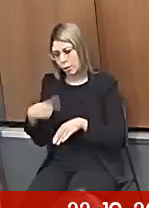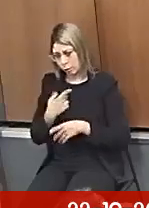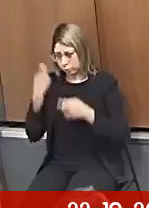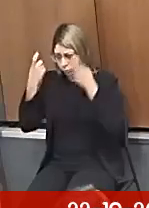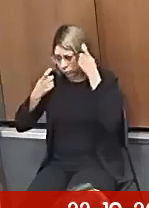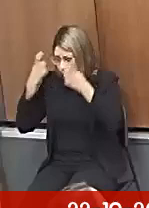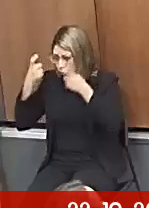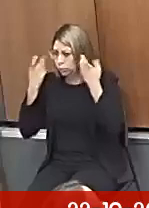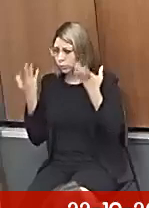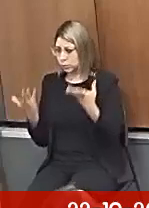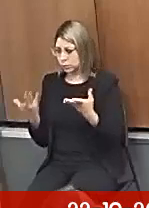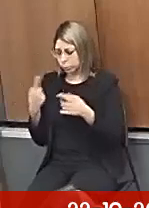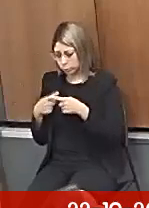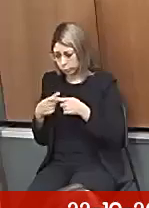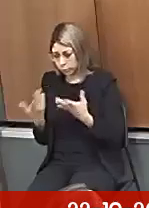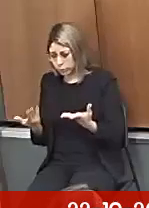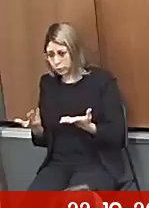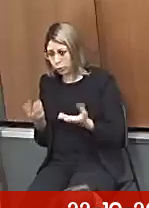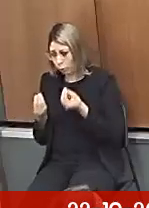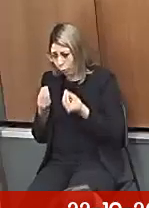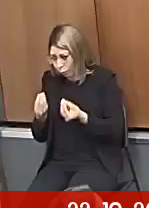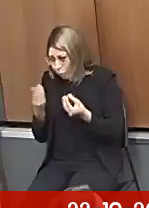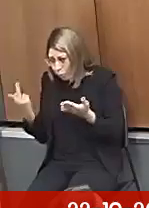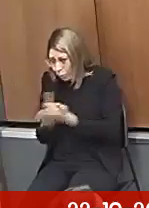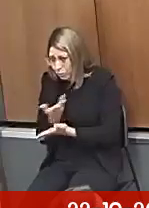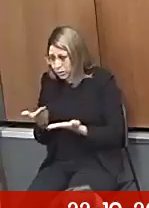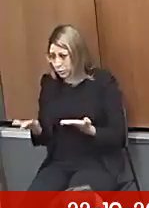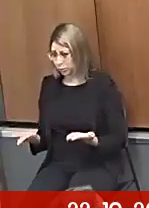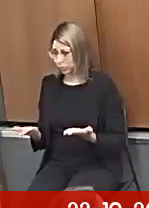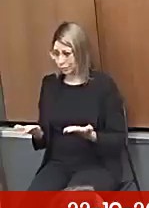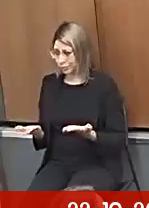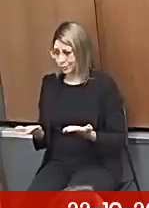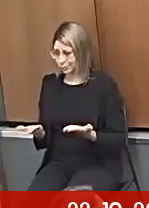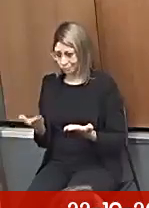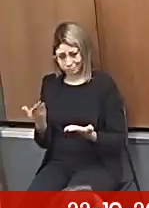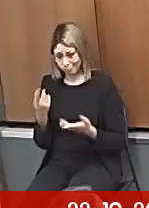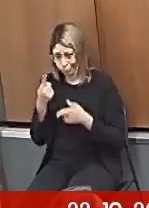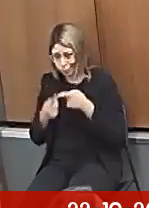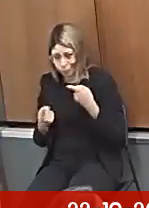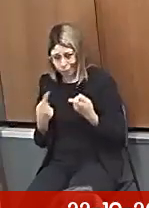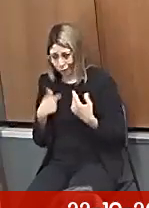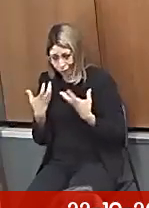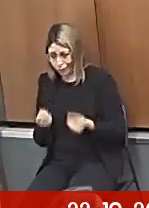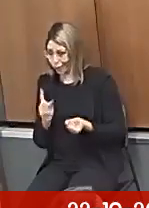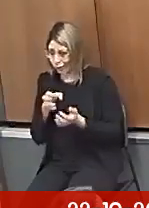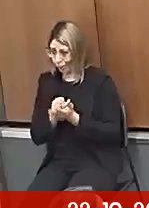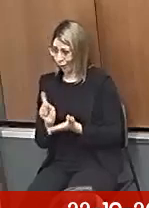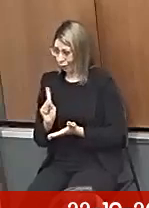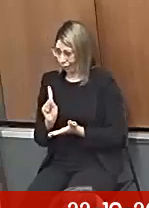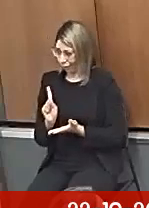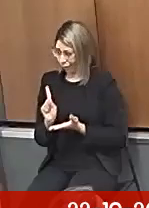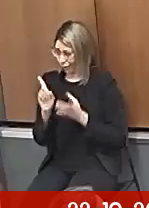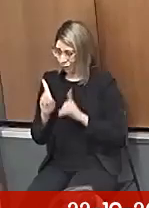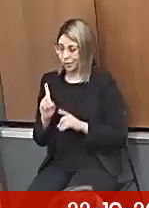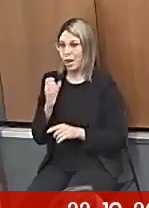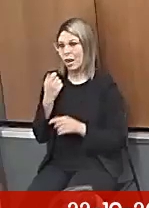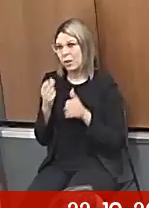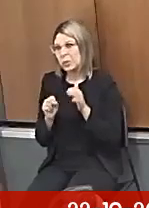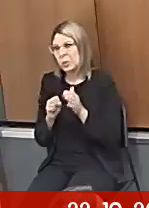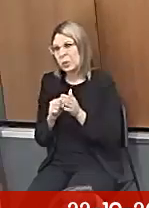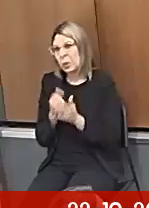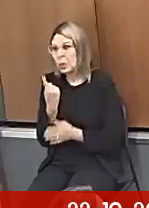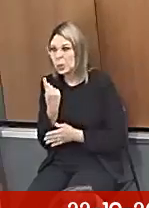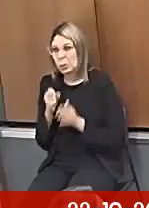preocupa a gente ter que conviver com esse tipo de situação que chega de várias escolas. Sei que não foi uma nem duas, tiveram